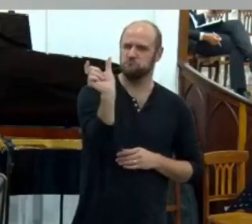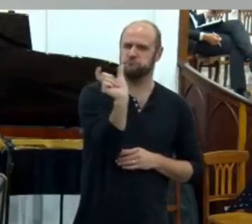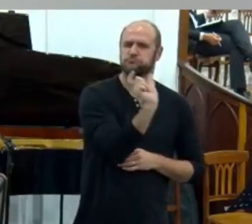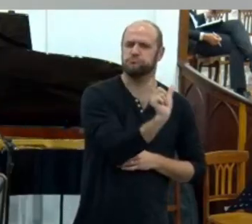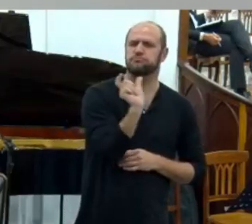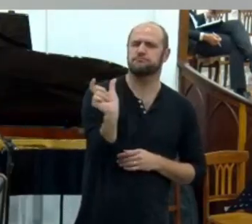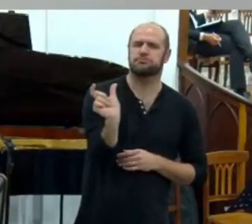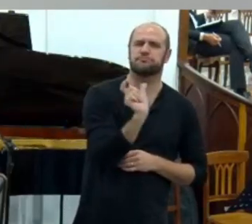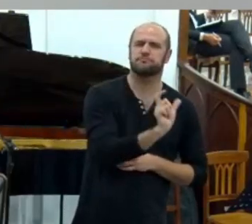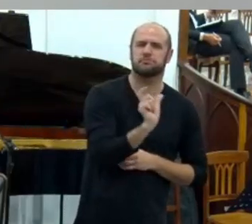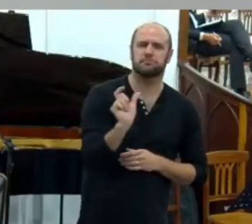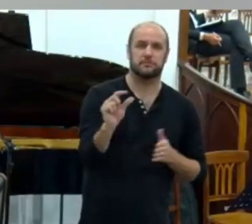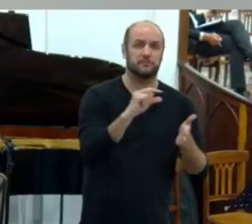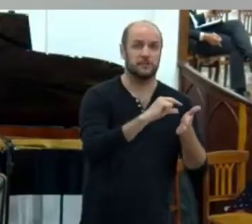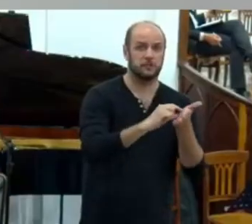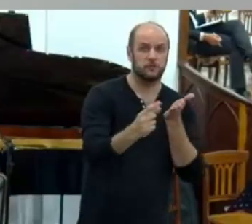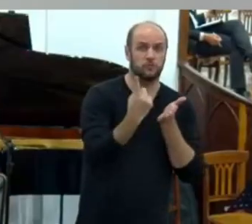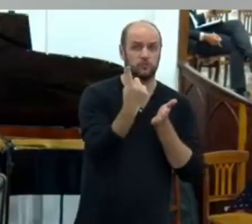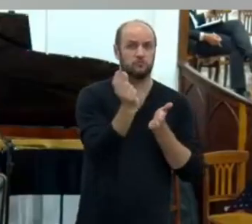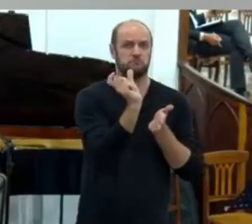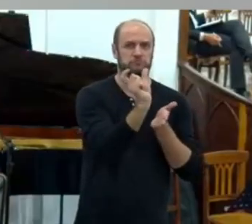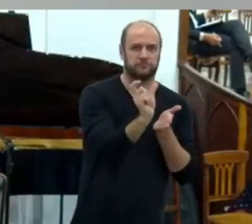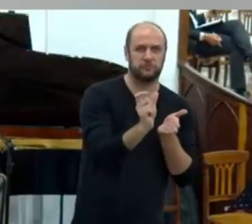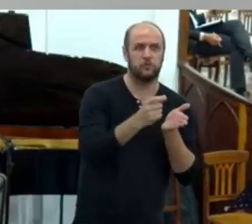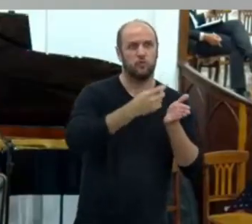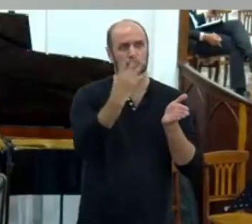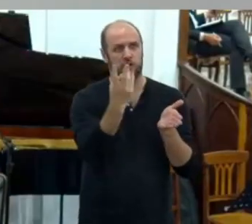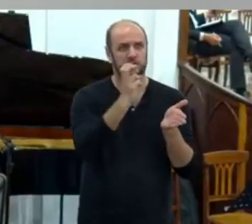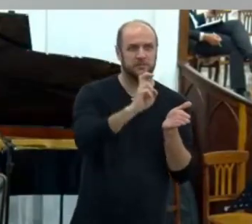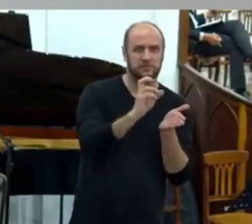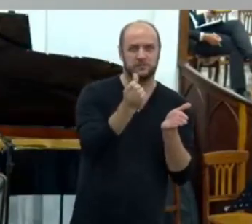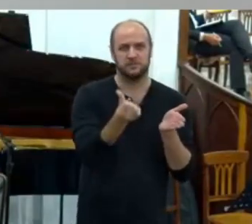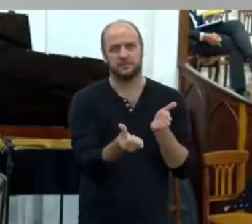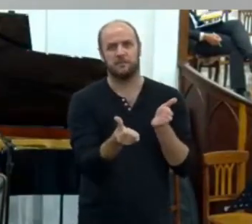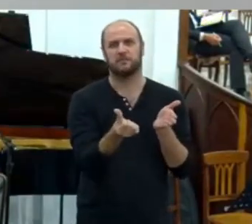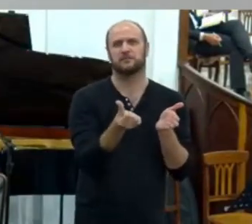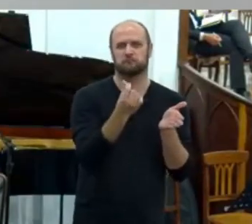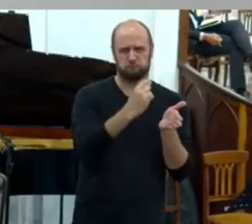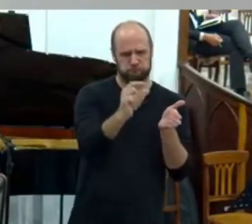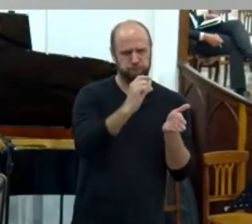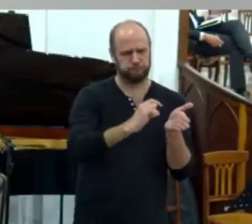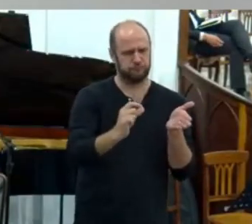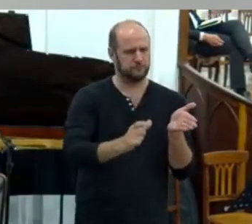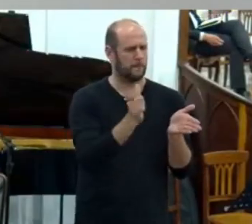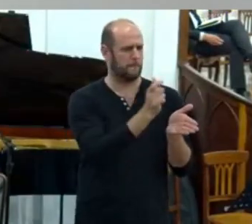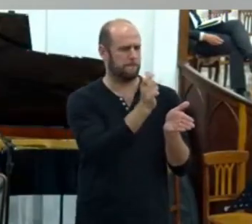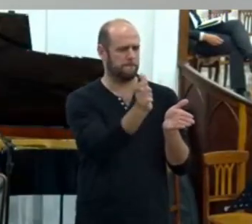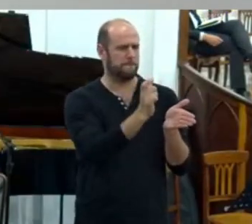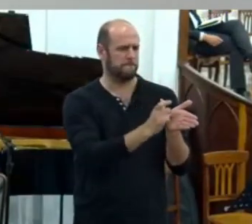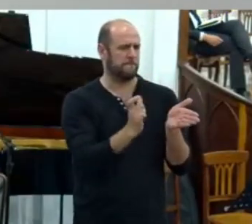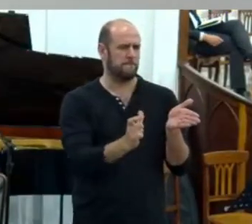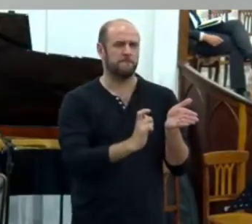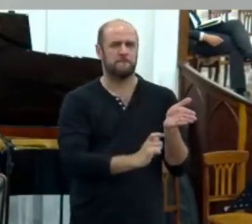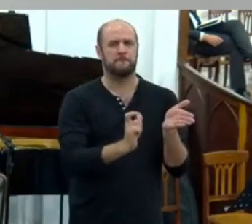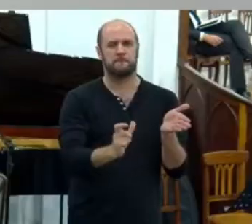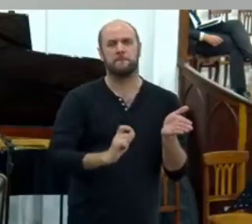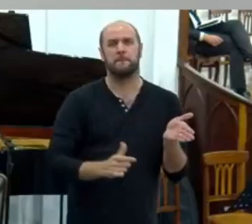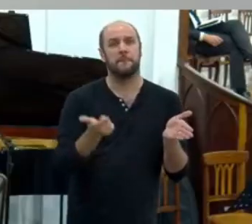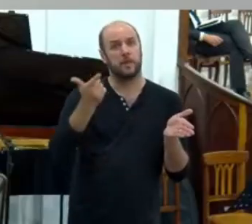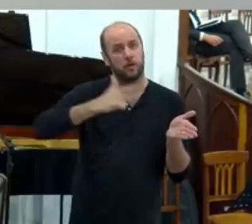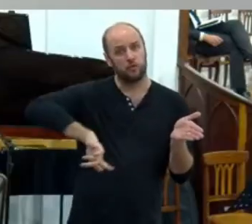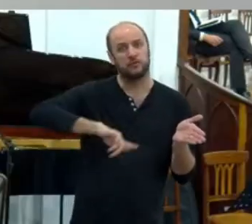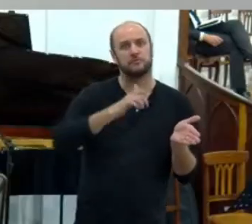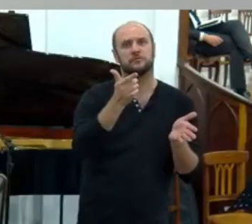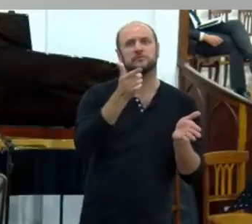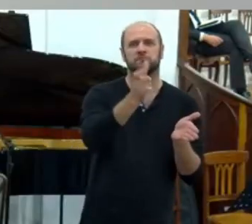a passagem. No versículo 1, 3, 4, 5 e 6, nós podemos ver a repetição dessa palavra, o